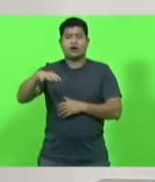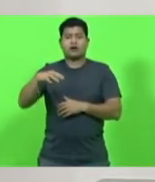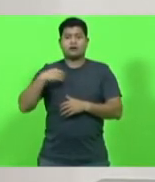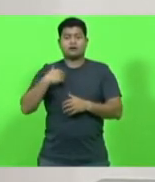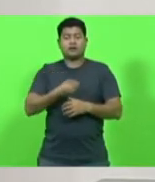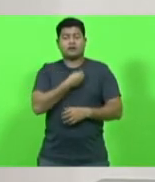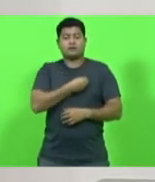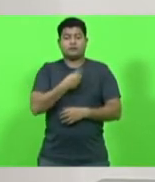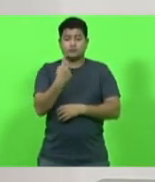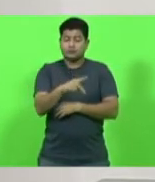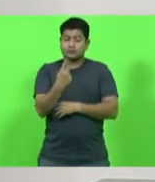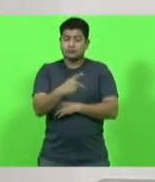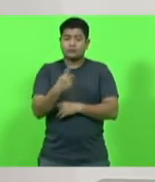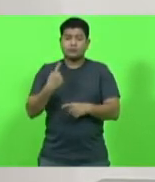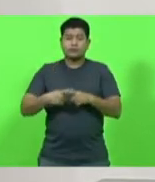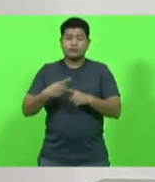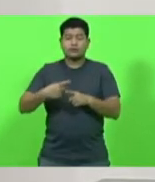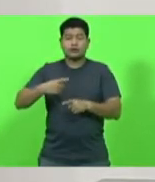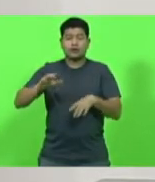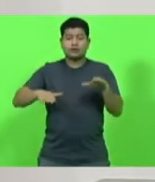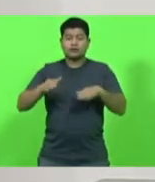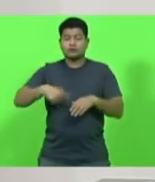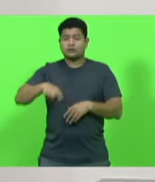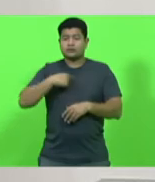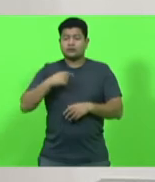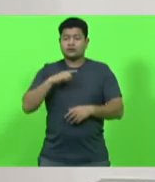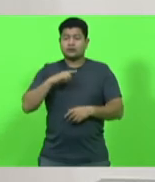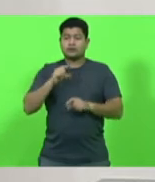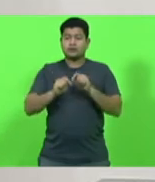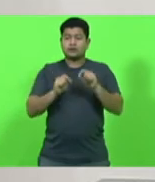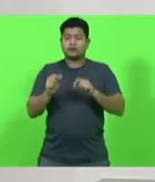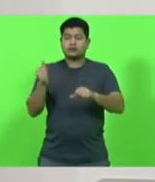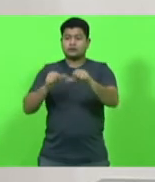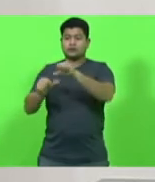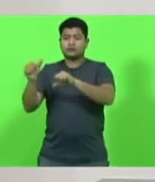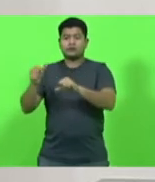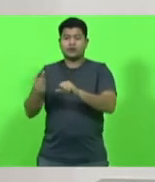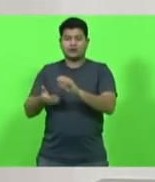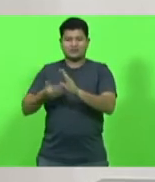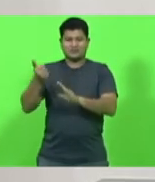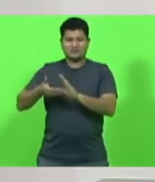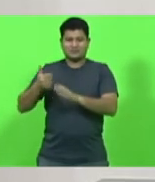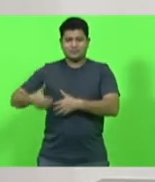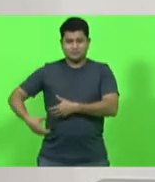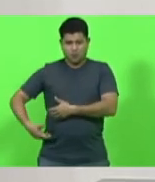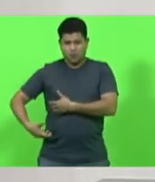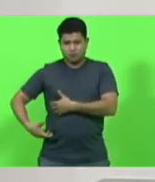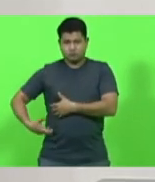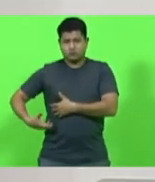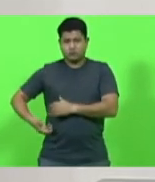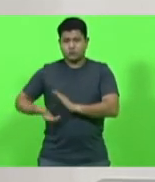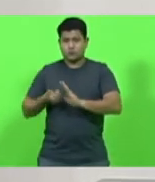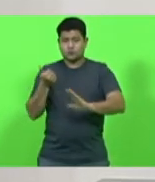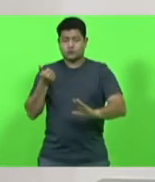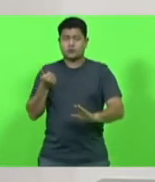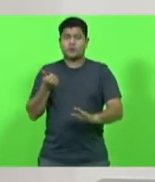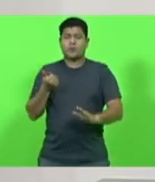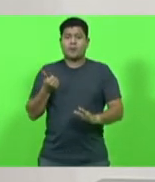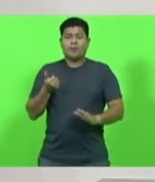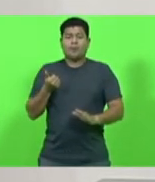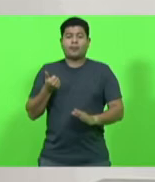vive, porque nós temos casos de reversão da bolsa de colostomia, da reversão do ostomizado,